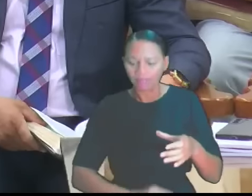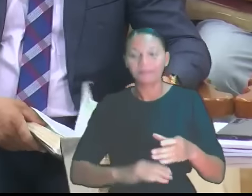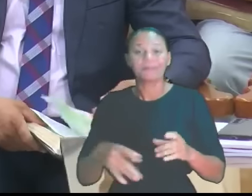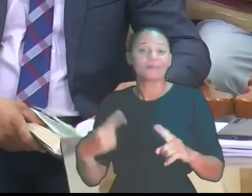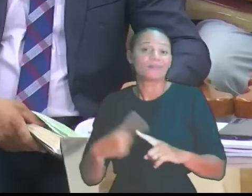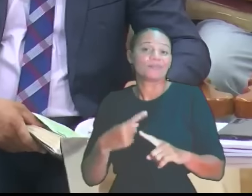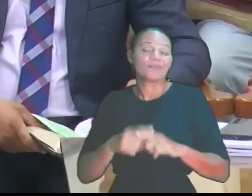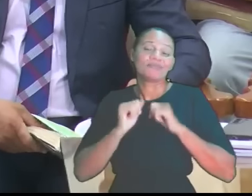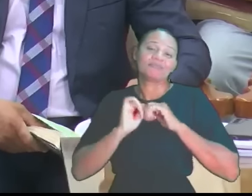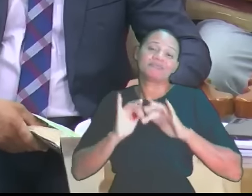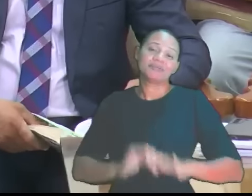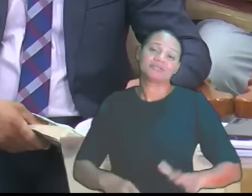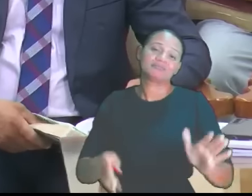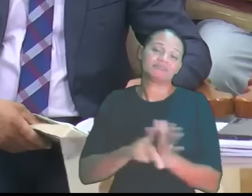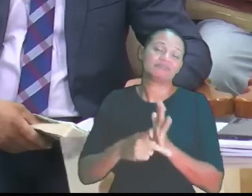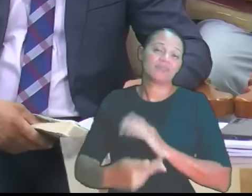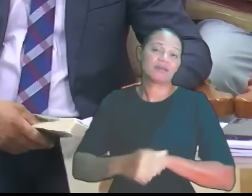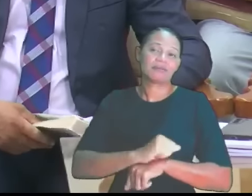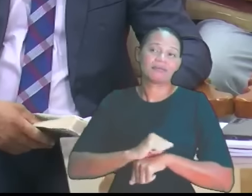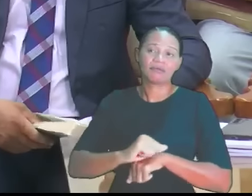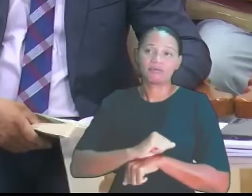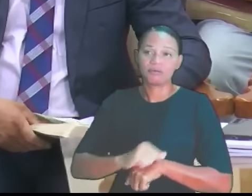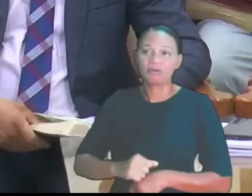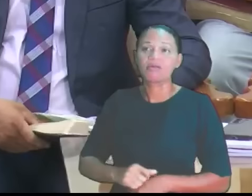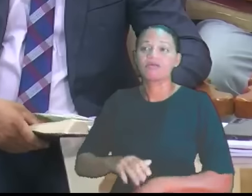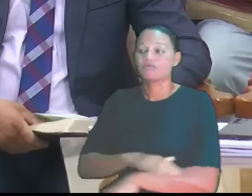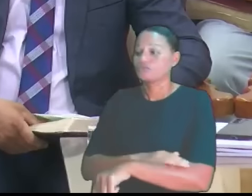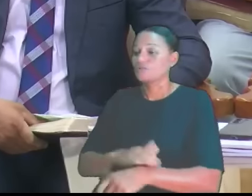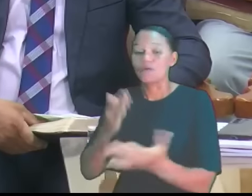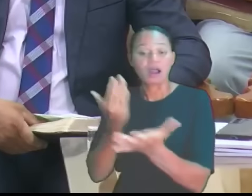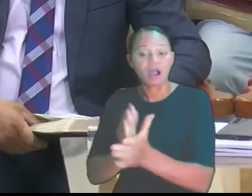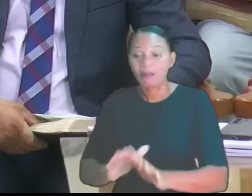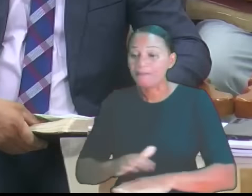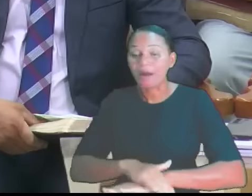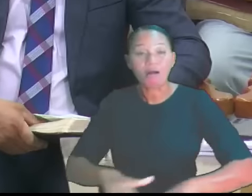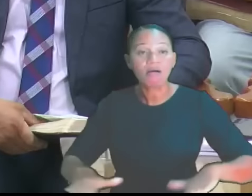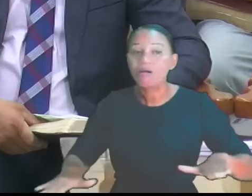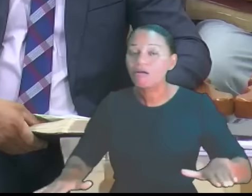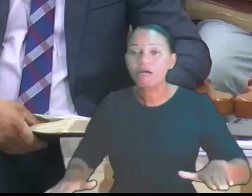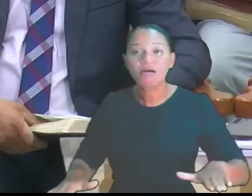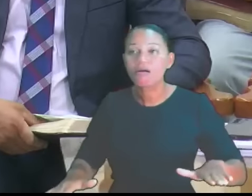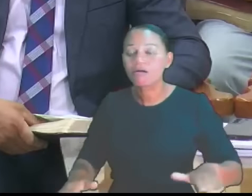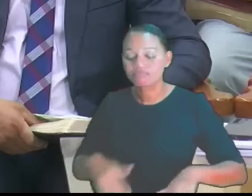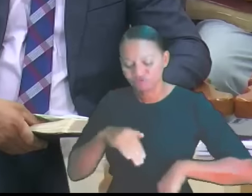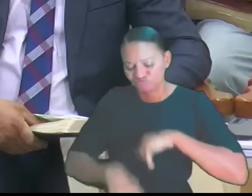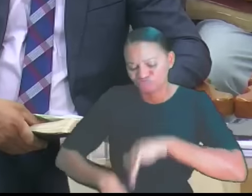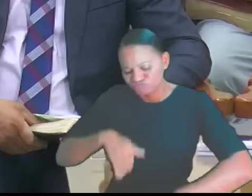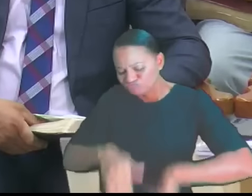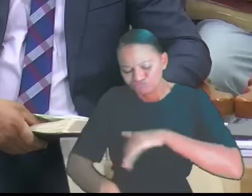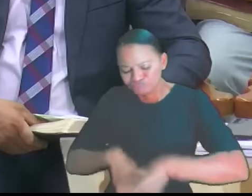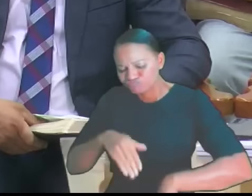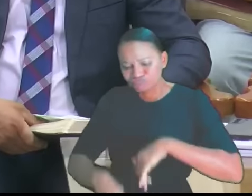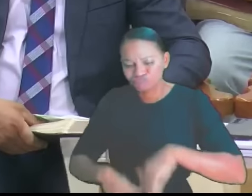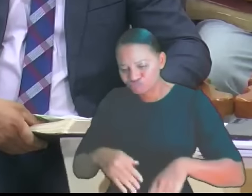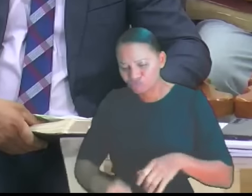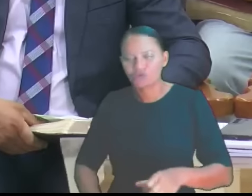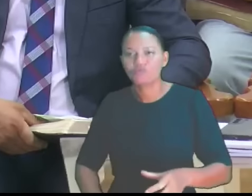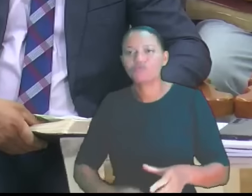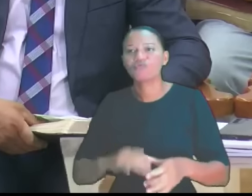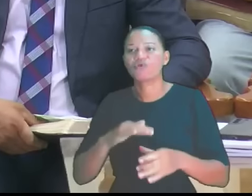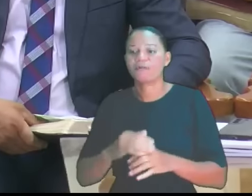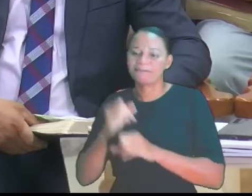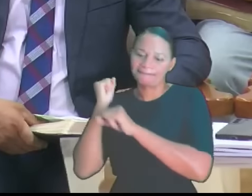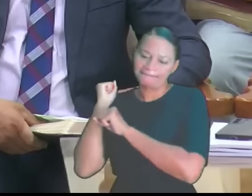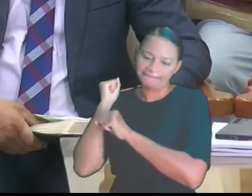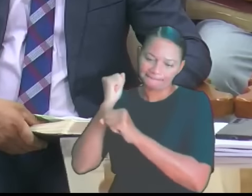Abraão. Aí Jacó chegou e disse: vou acabar com isso agora. O avô cavou, o pai desentupiu, Jacó pôs a placa, poço de